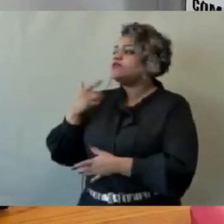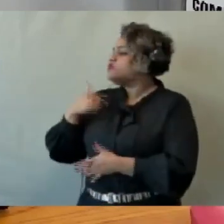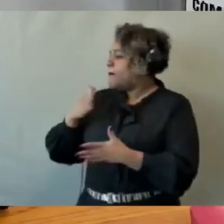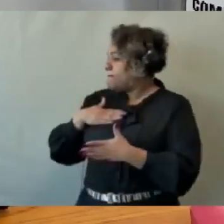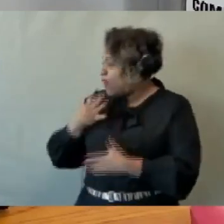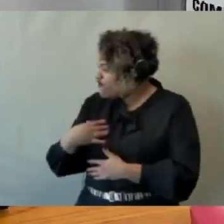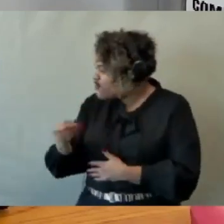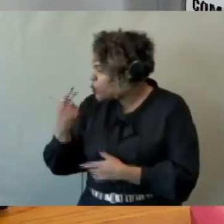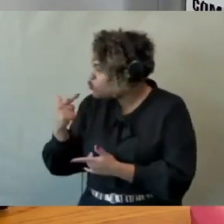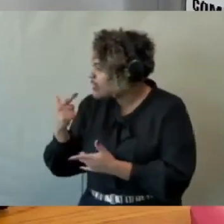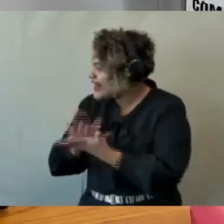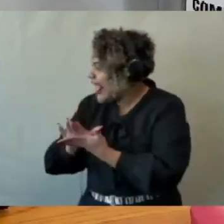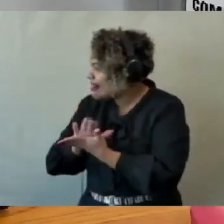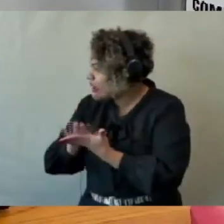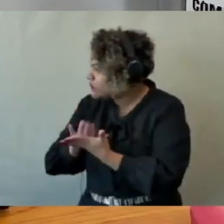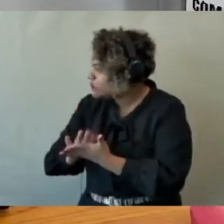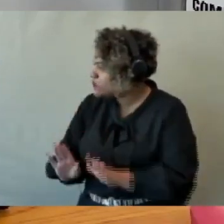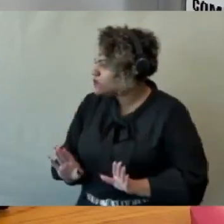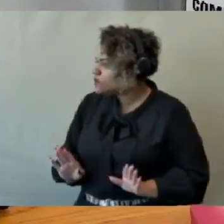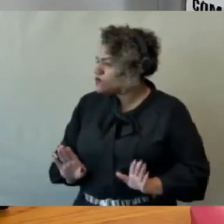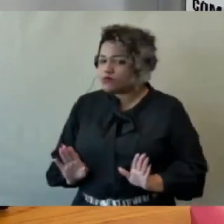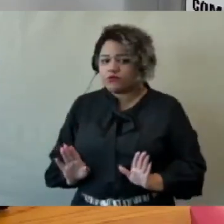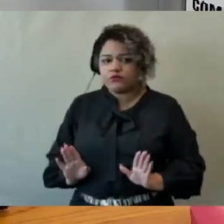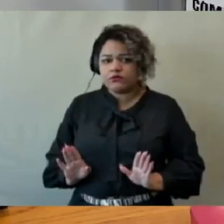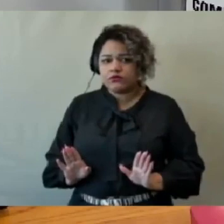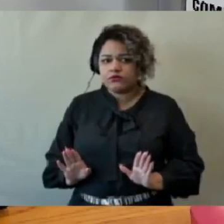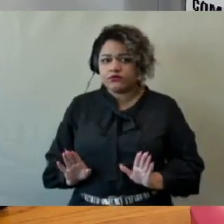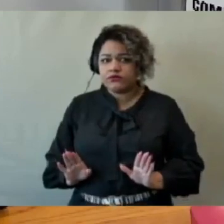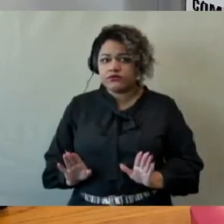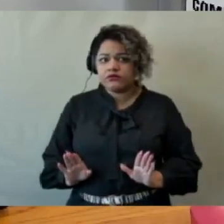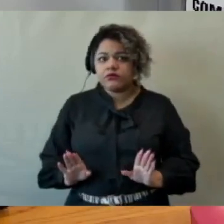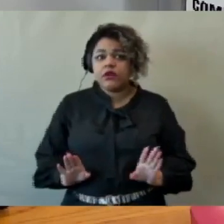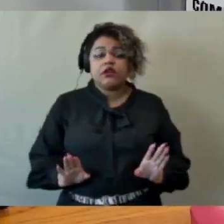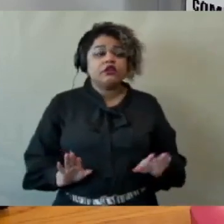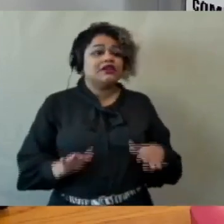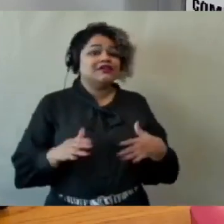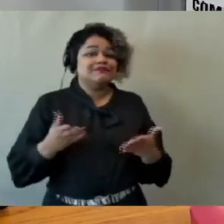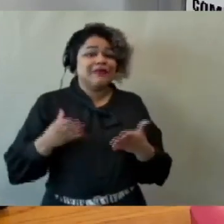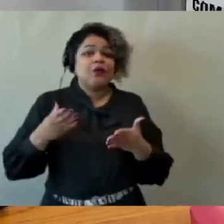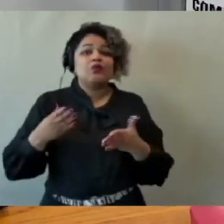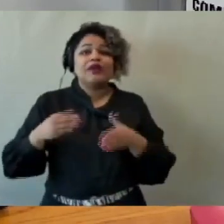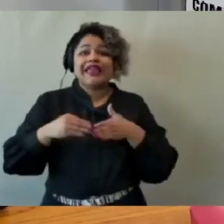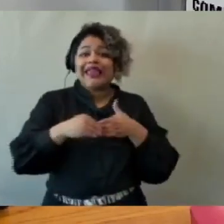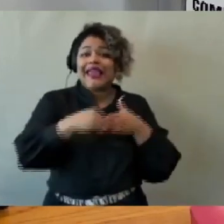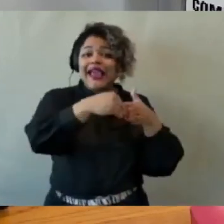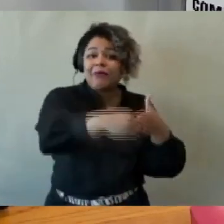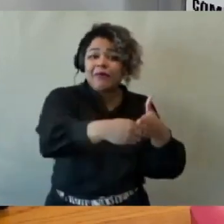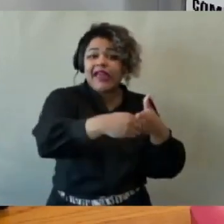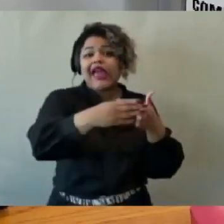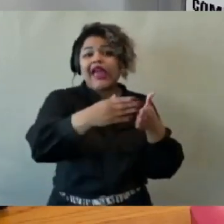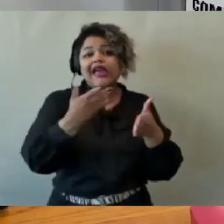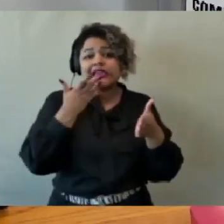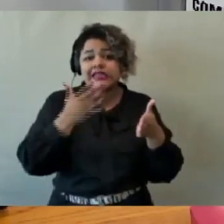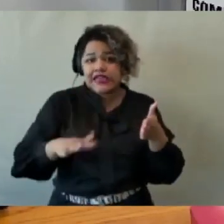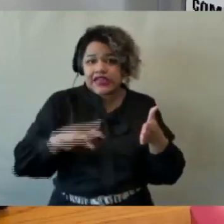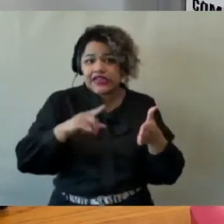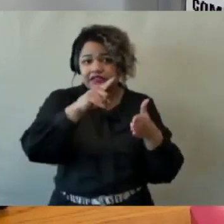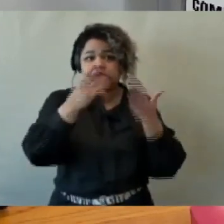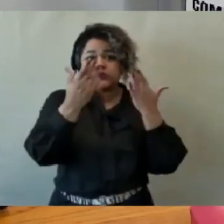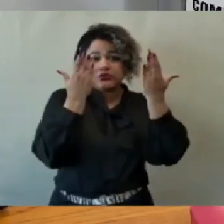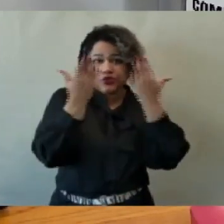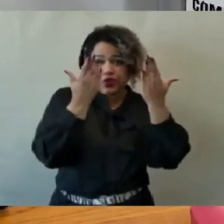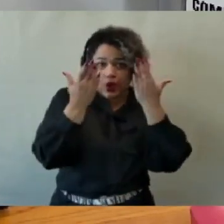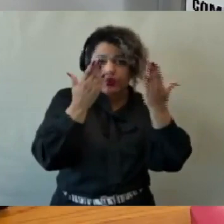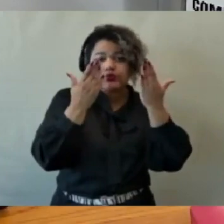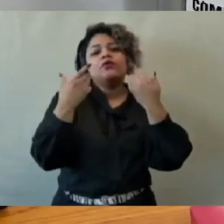nada. Eu acho que encaminhamento de criança para o psicólogo no início letivo, todas as crianças deveriam ser